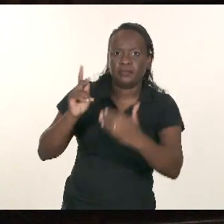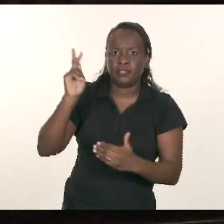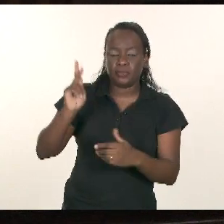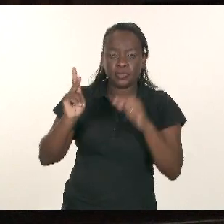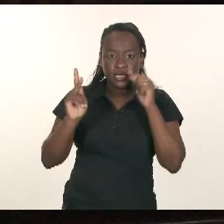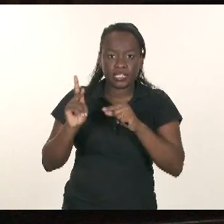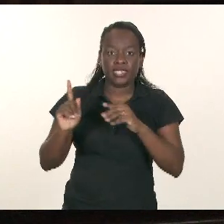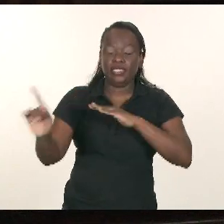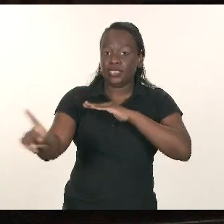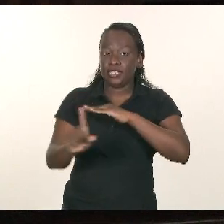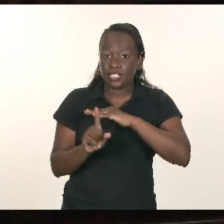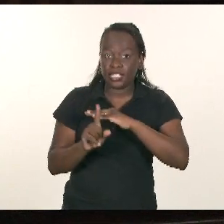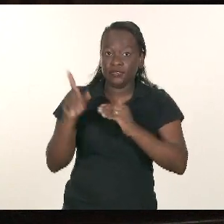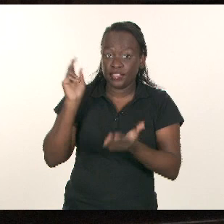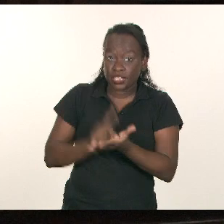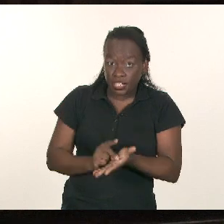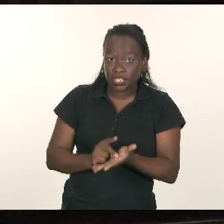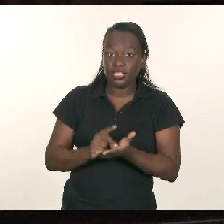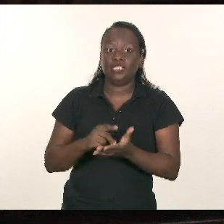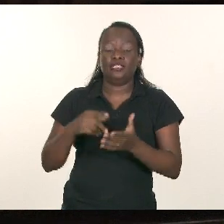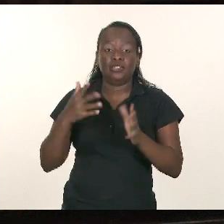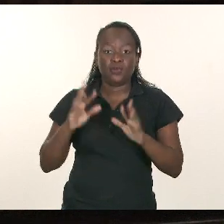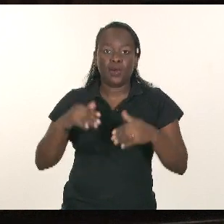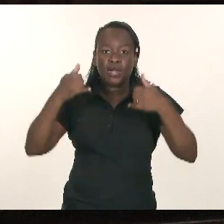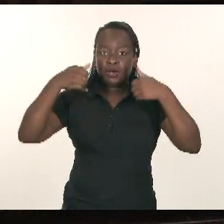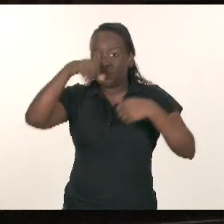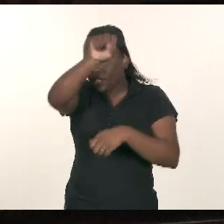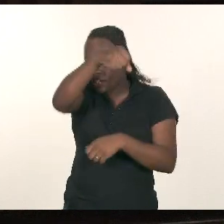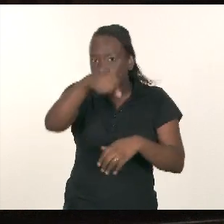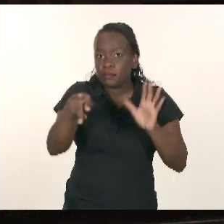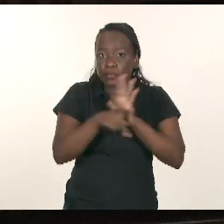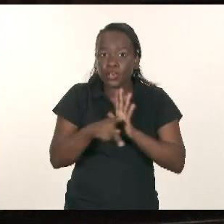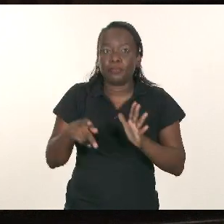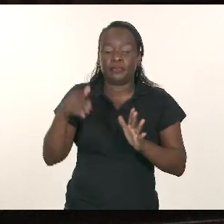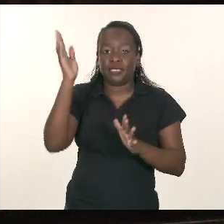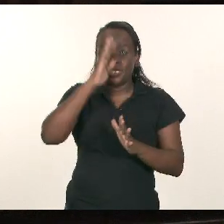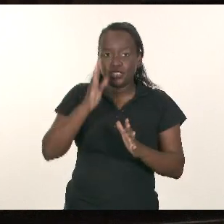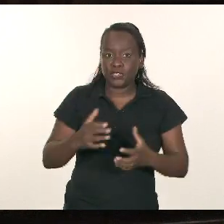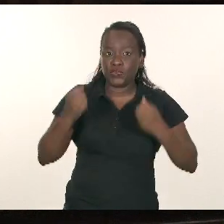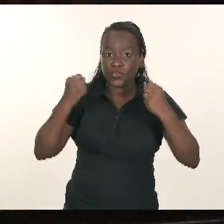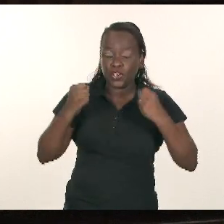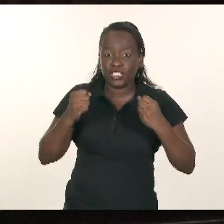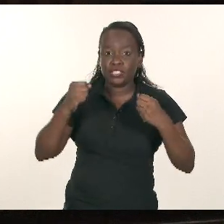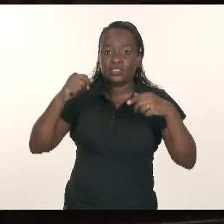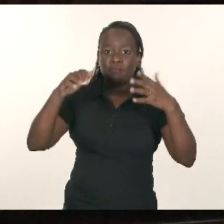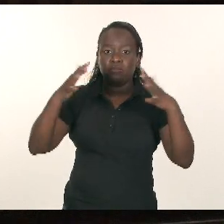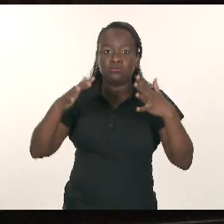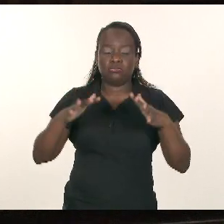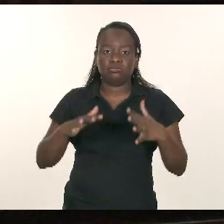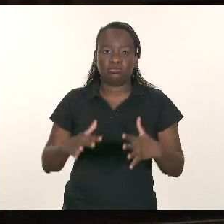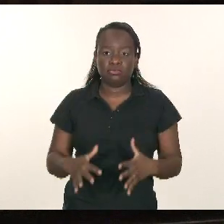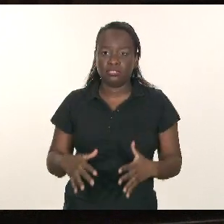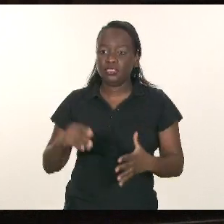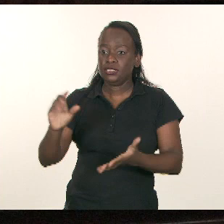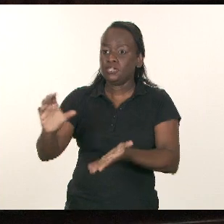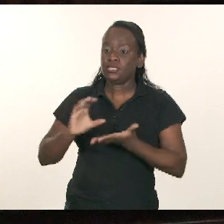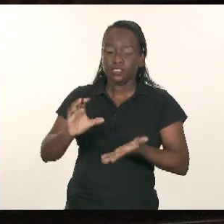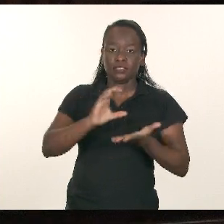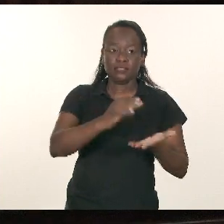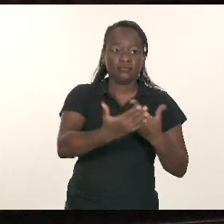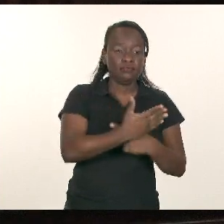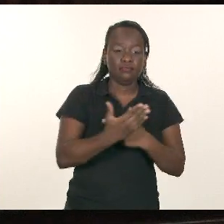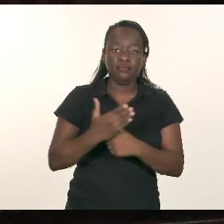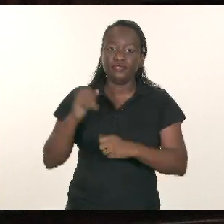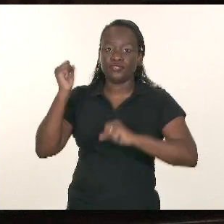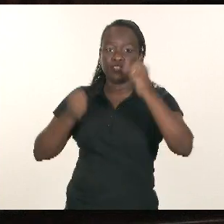este cliente, verdadeiro mamute da economia brasileira, foi deixando de ter insumos fornecidos